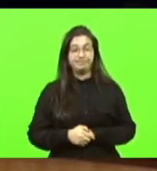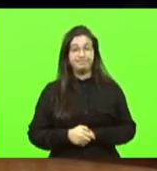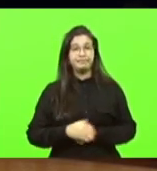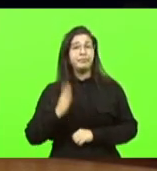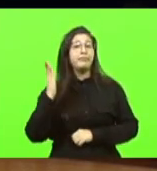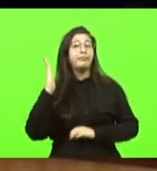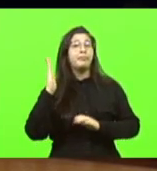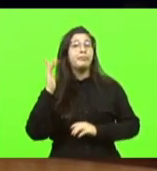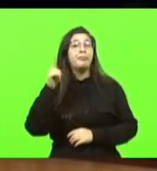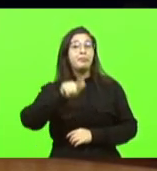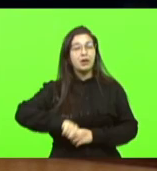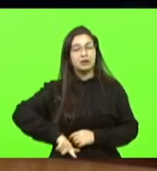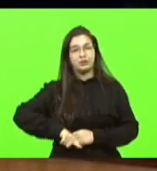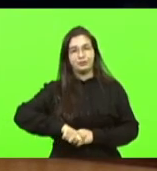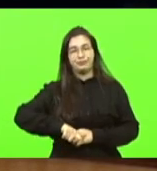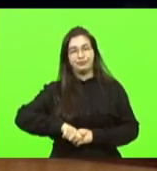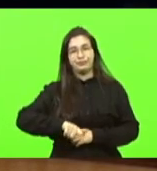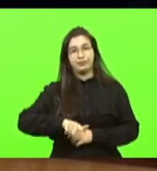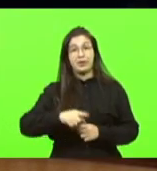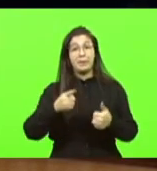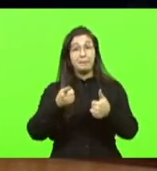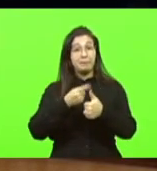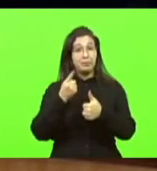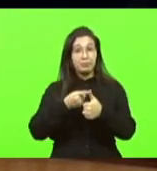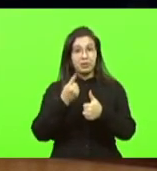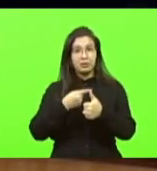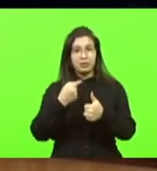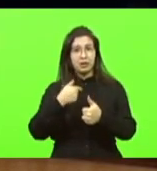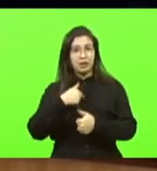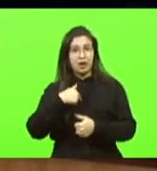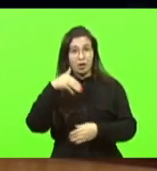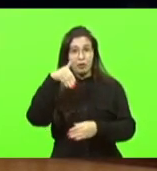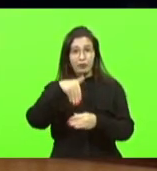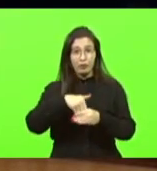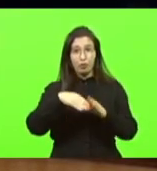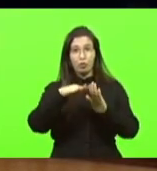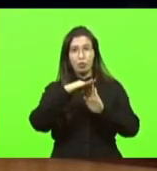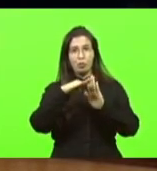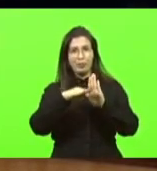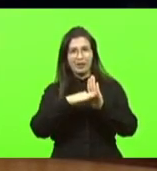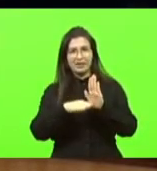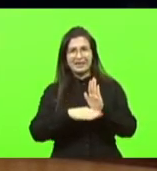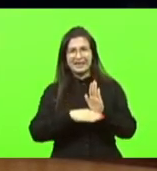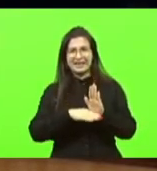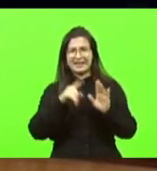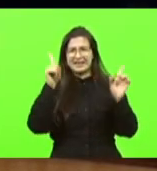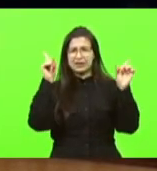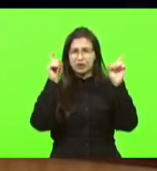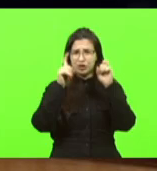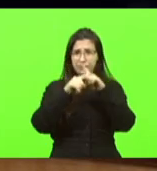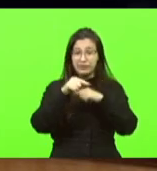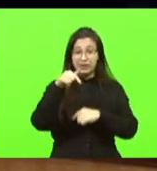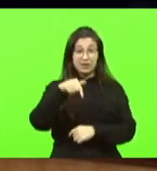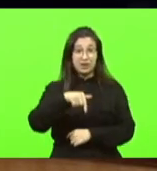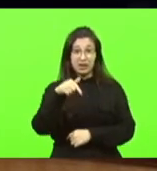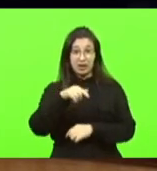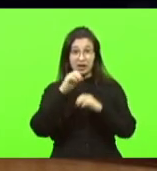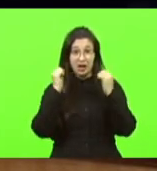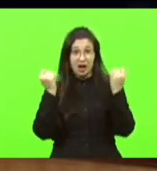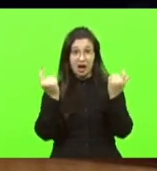chamar a atenção é a primeira vez que eu voto uma matéria tão polêmica com a casa vazia